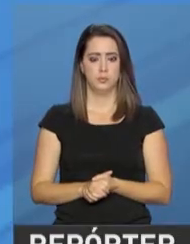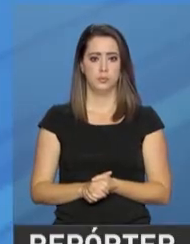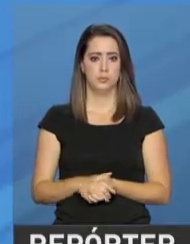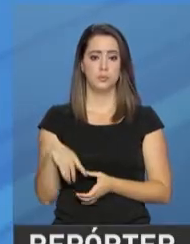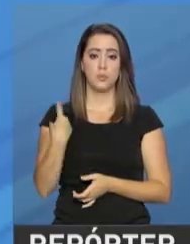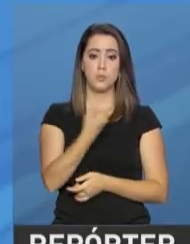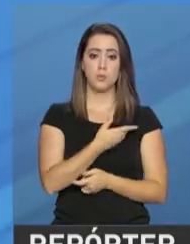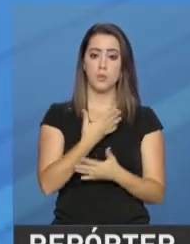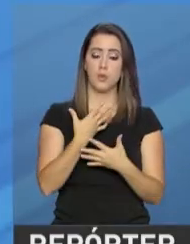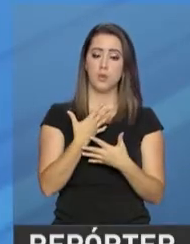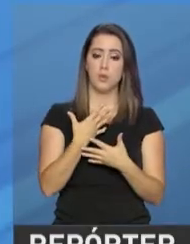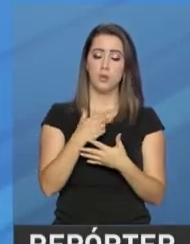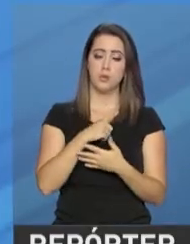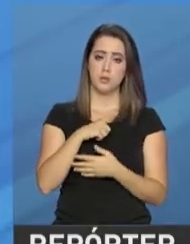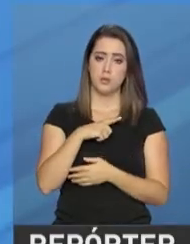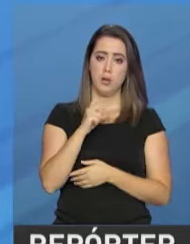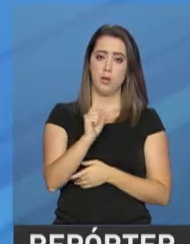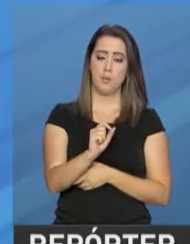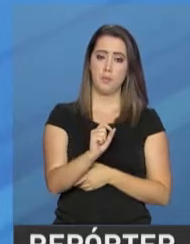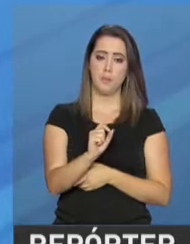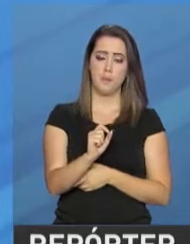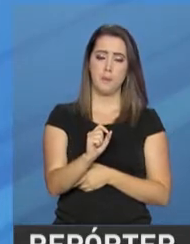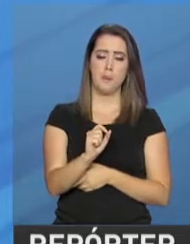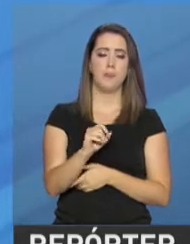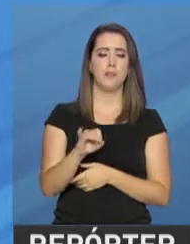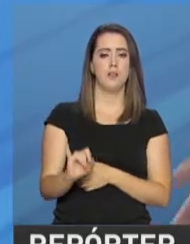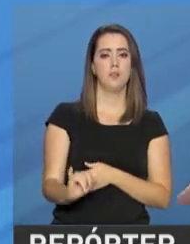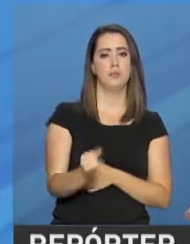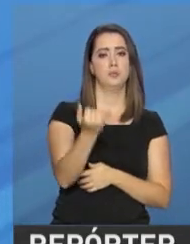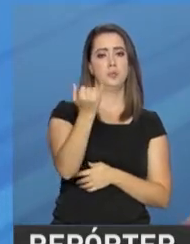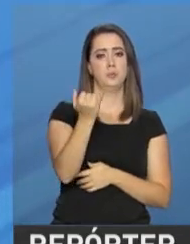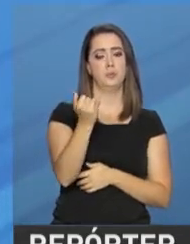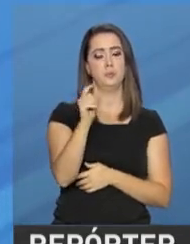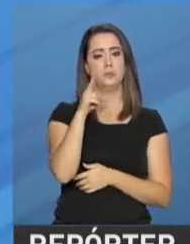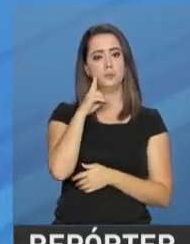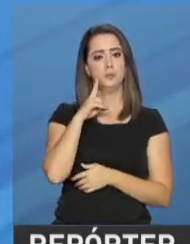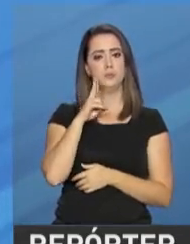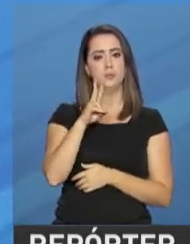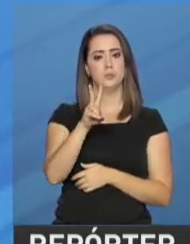Nós estamos tendo, presidente, a chance de poder ver